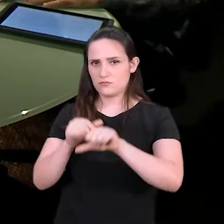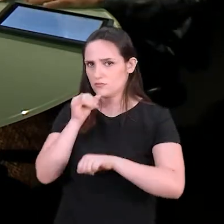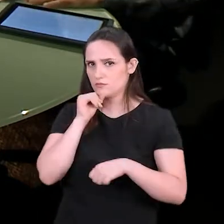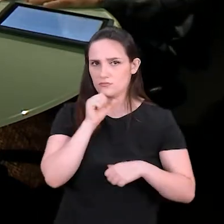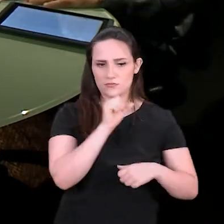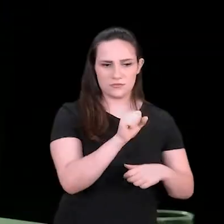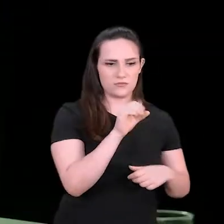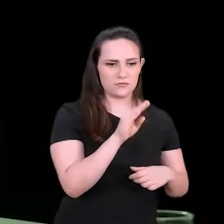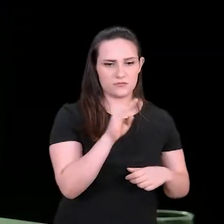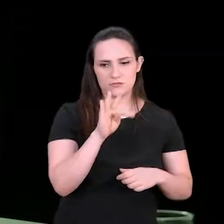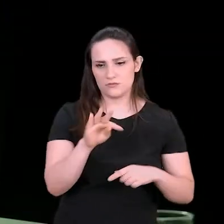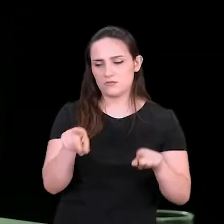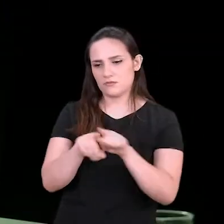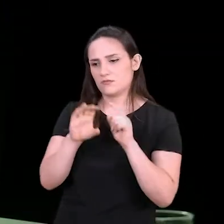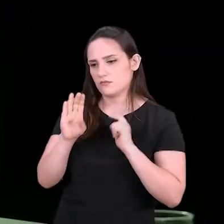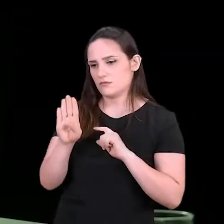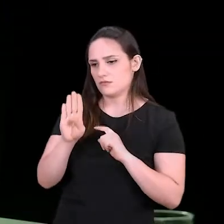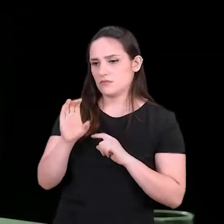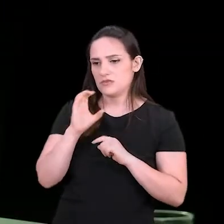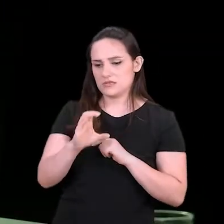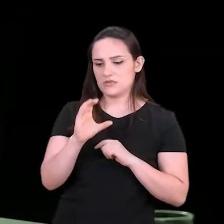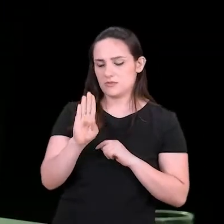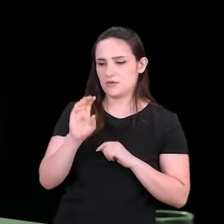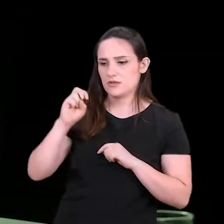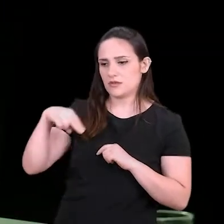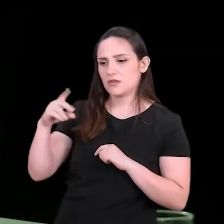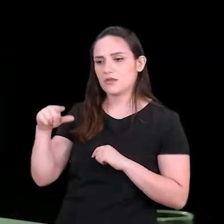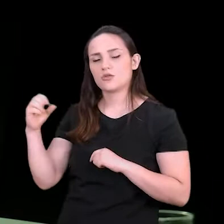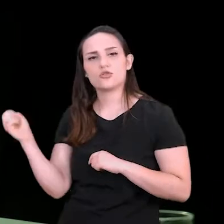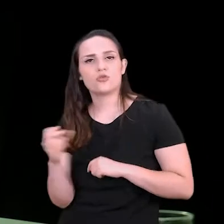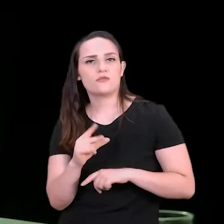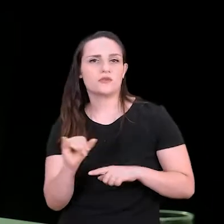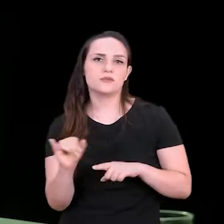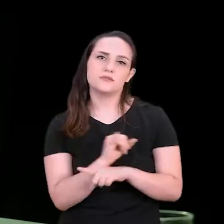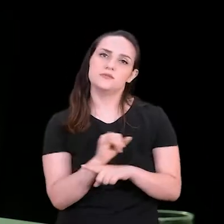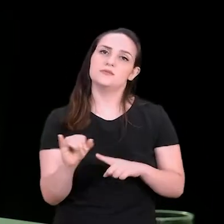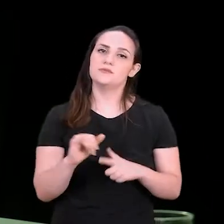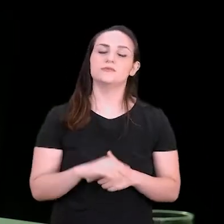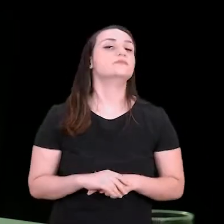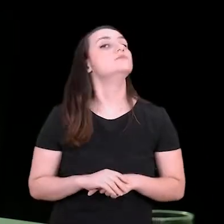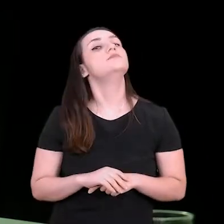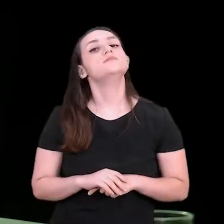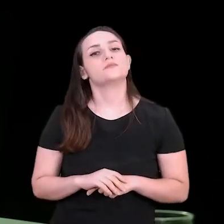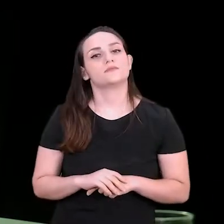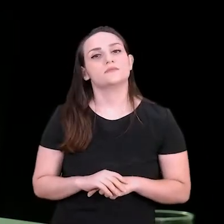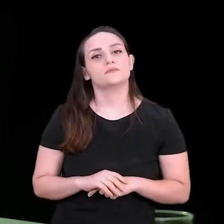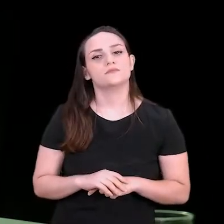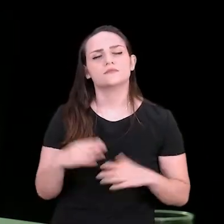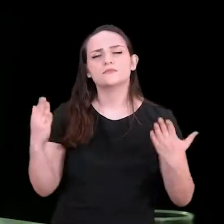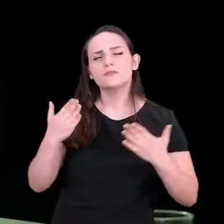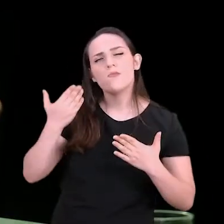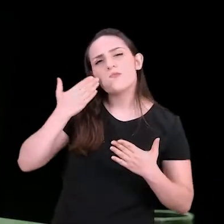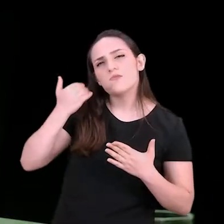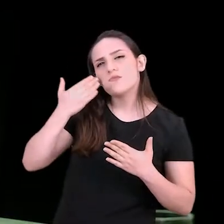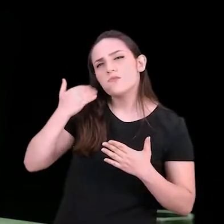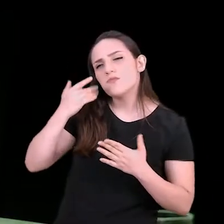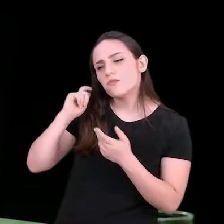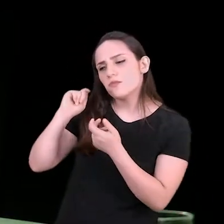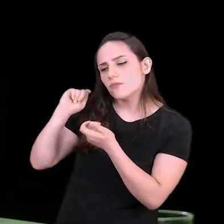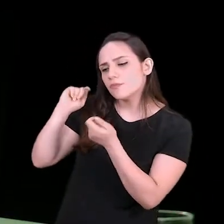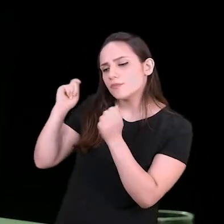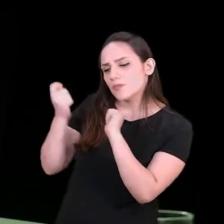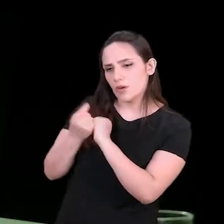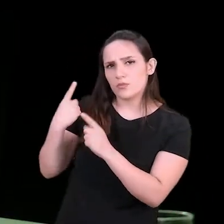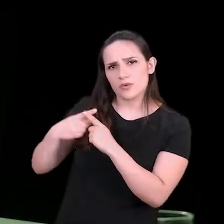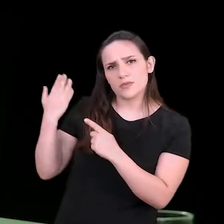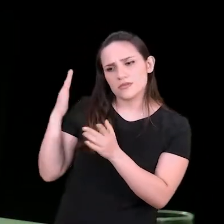caso da SBT e da CBN ocupando um novo espaço, o Jornal da Tarde já meio que nativamente, né, mas vindo de uma experiência de jornal